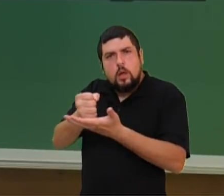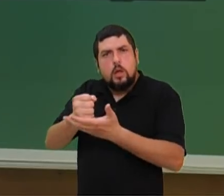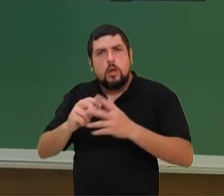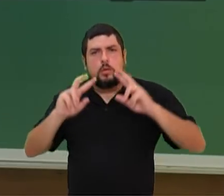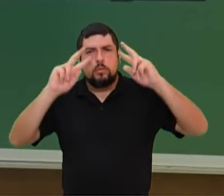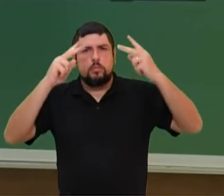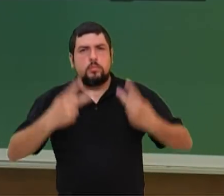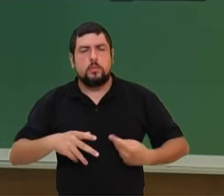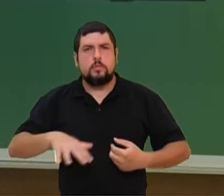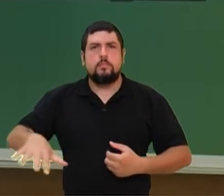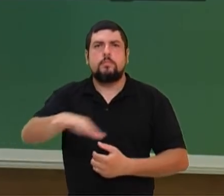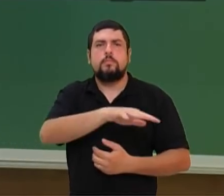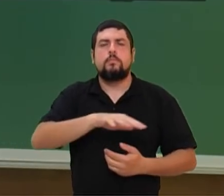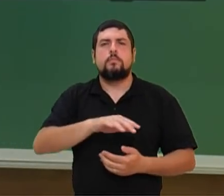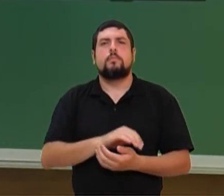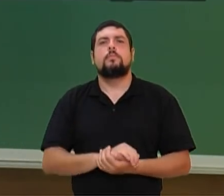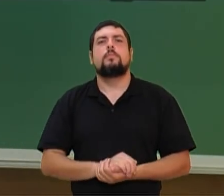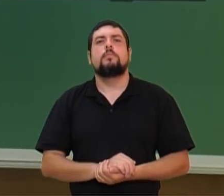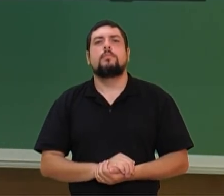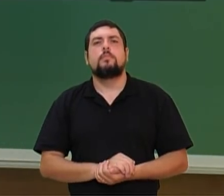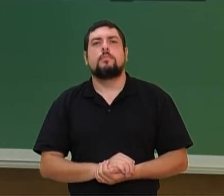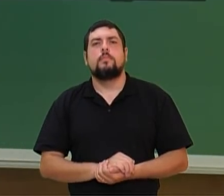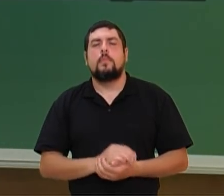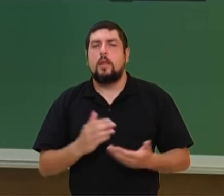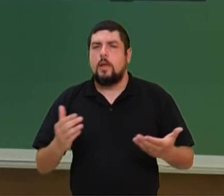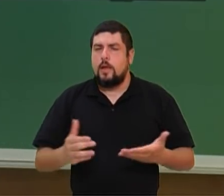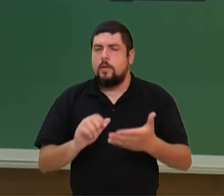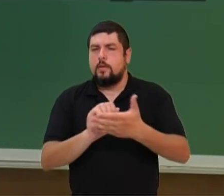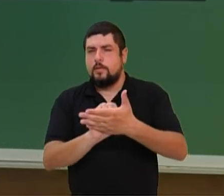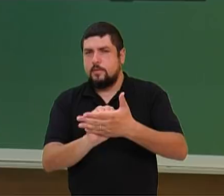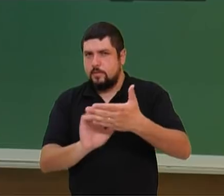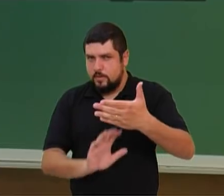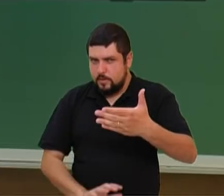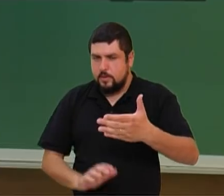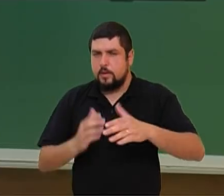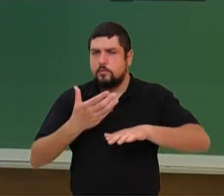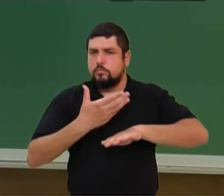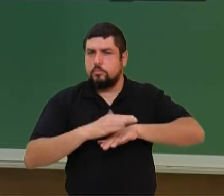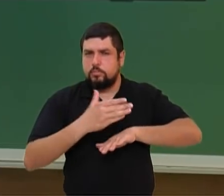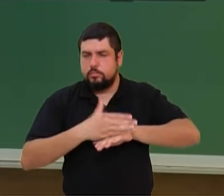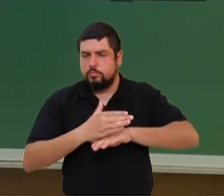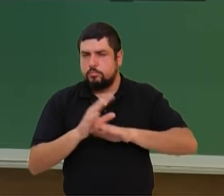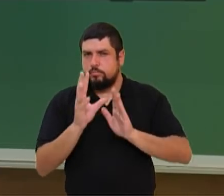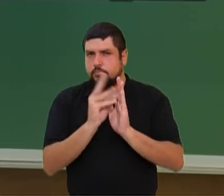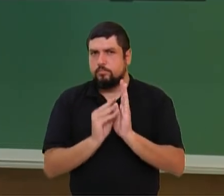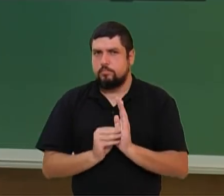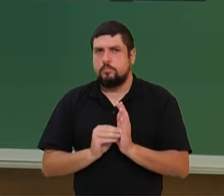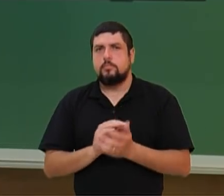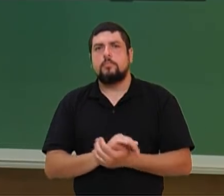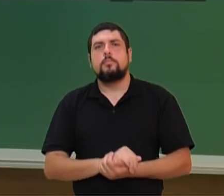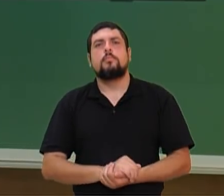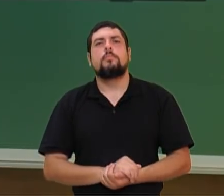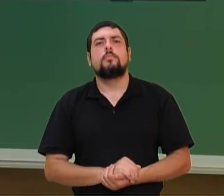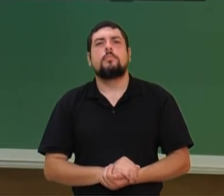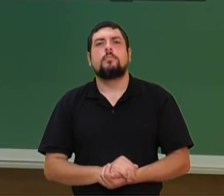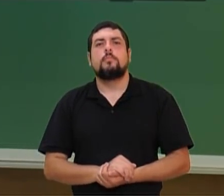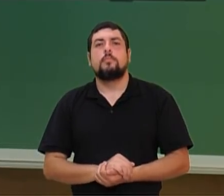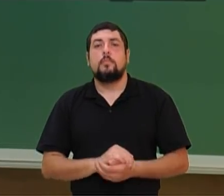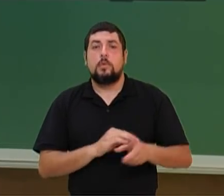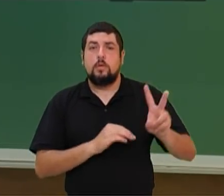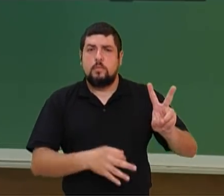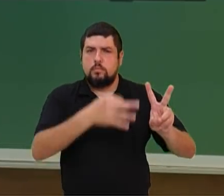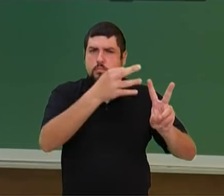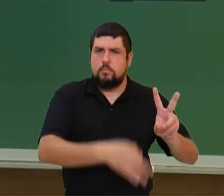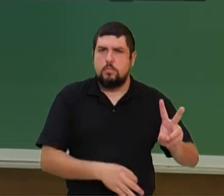humanidade. Então, vamos agora às atividades desta parte do conteúdo. Marque V para